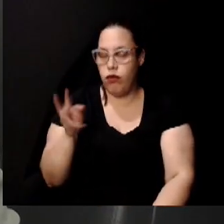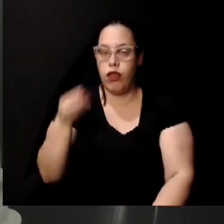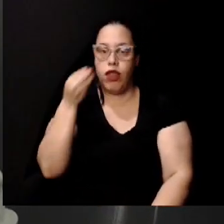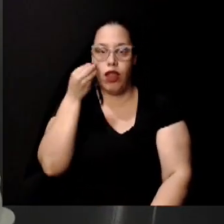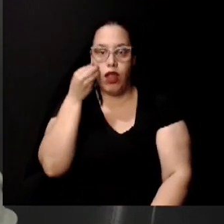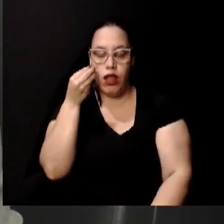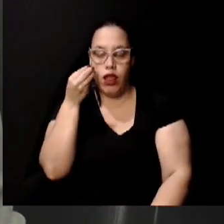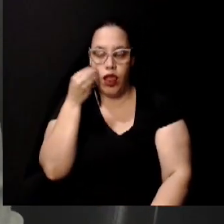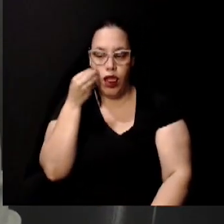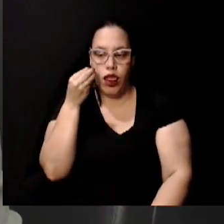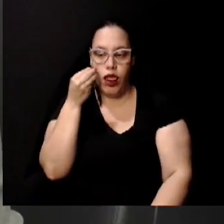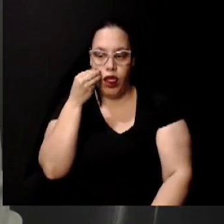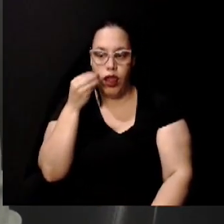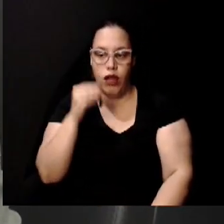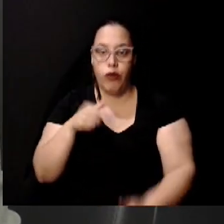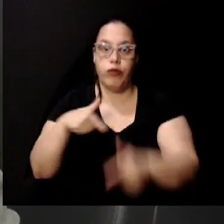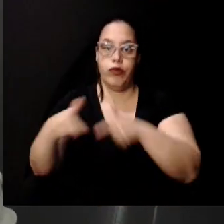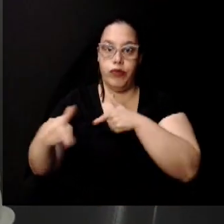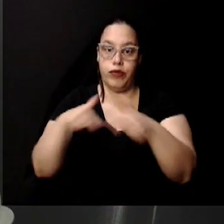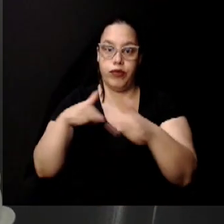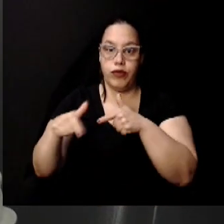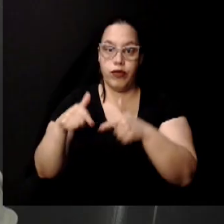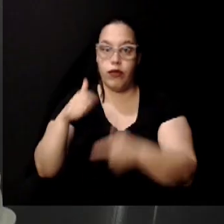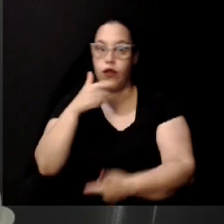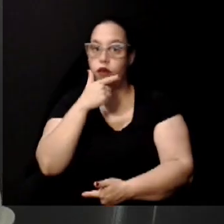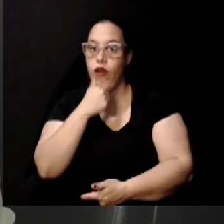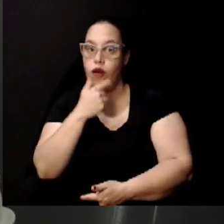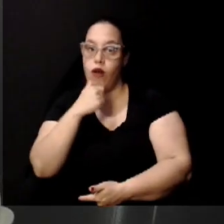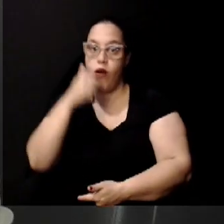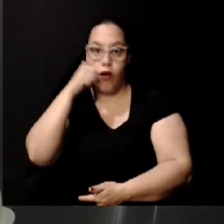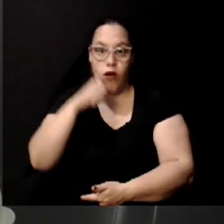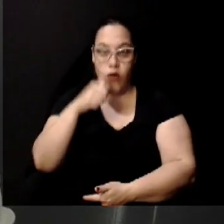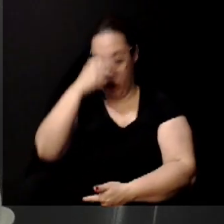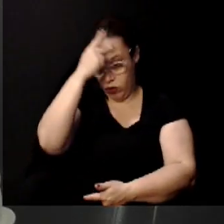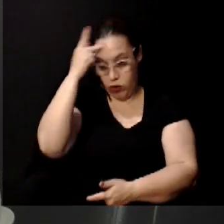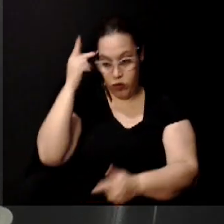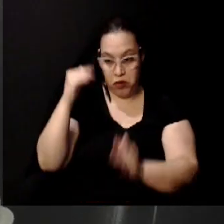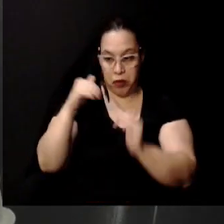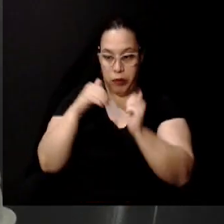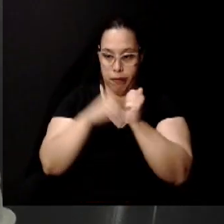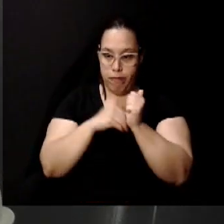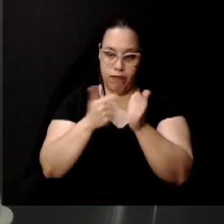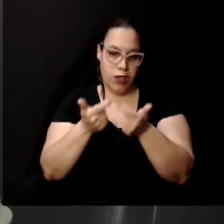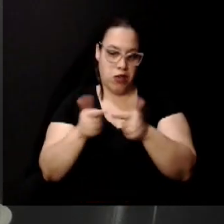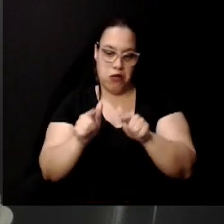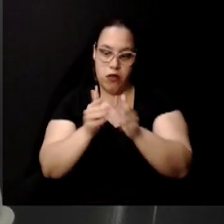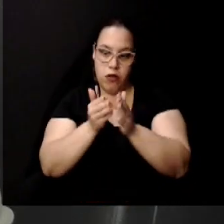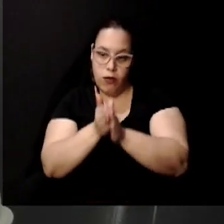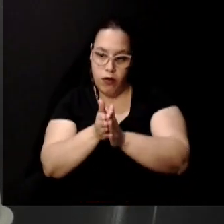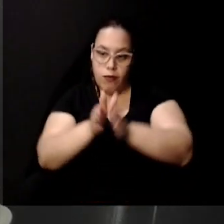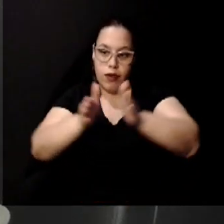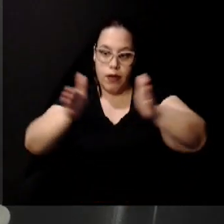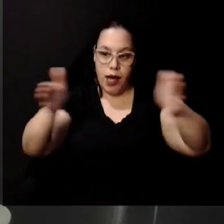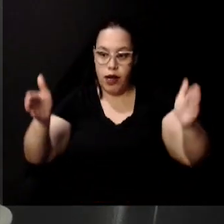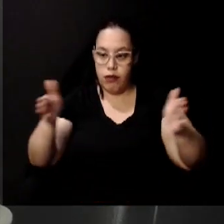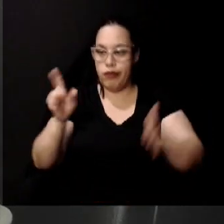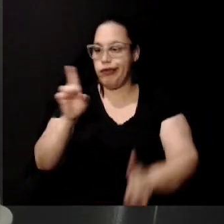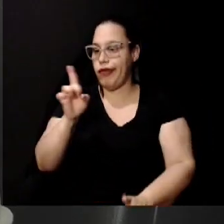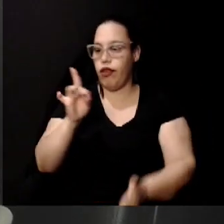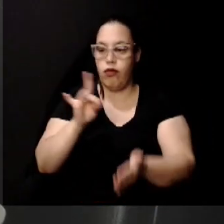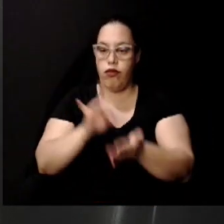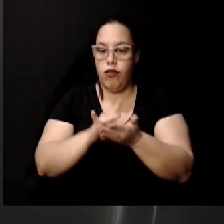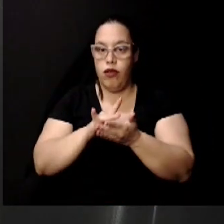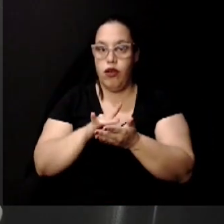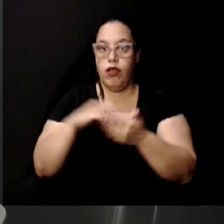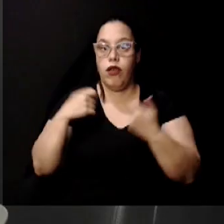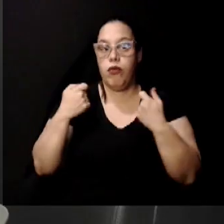colocar o trabalho e o trabalhador na sombra, como se não existisse, né? O fato é que as coisas demandam, né?